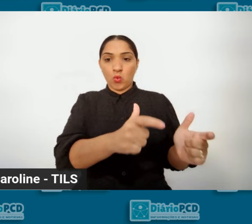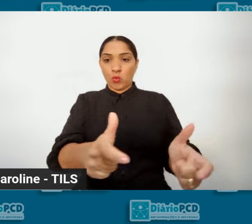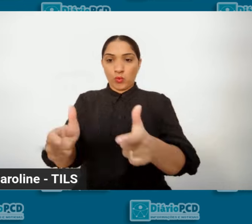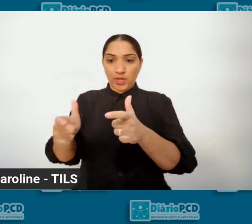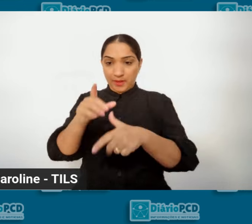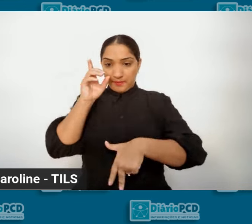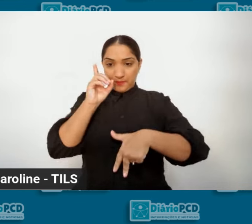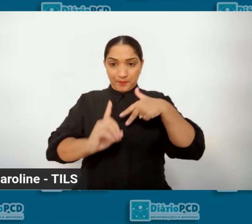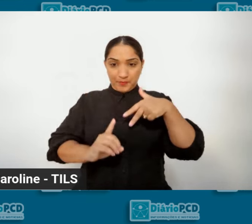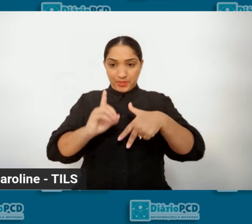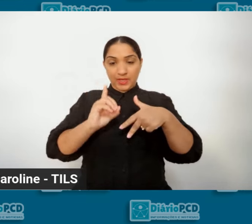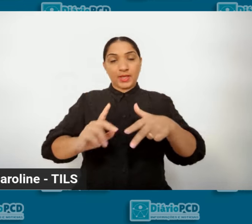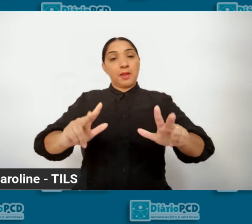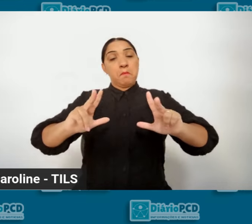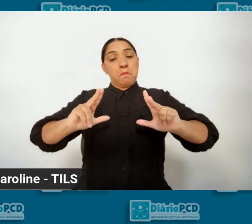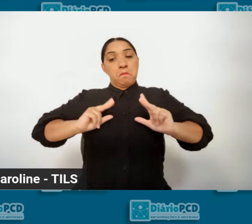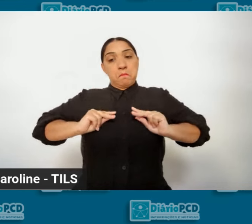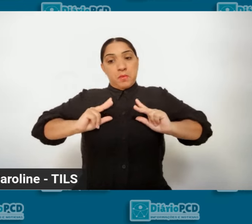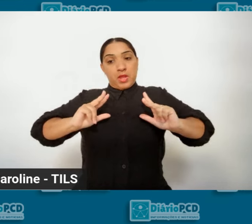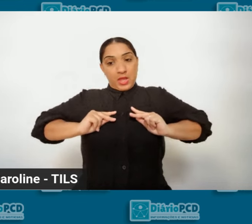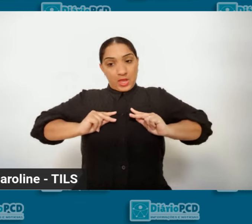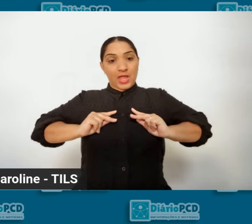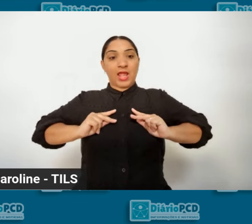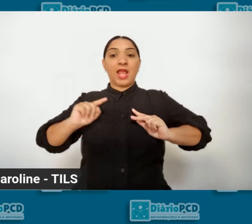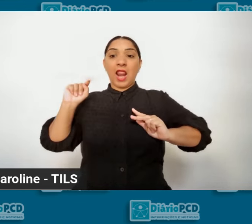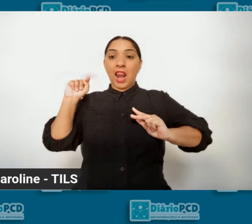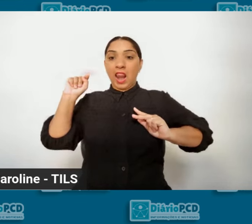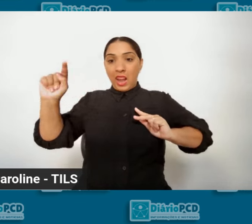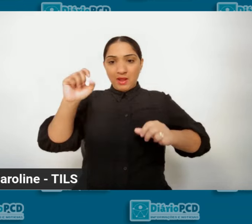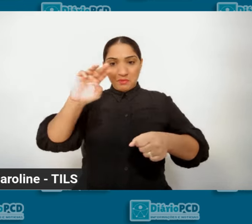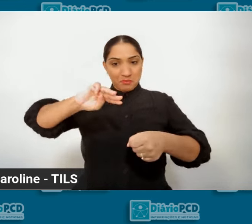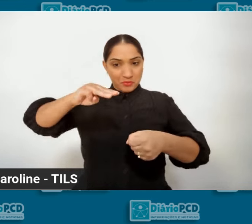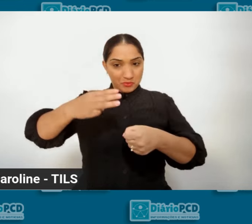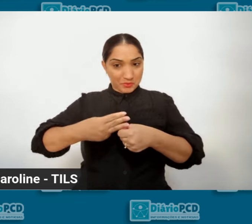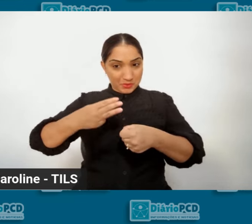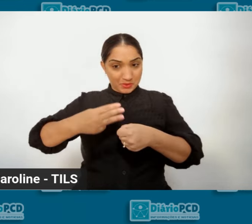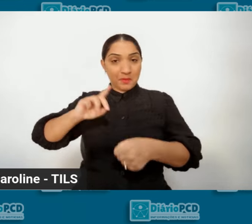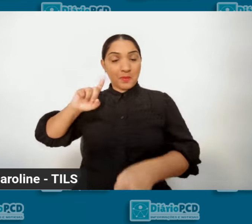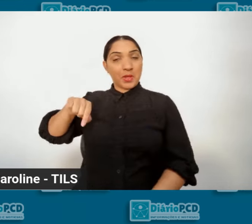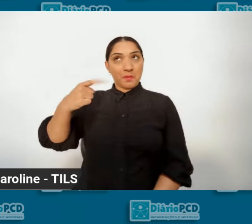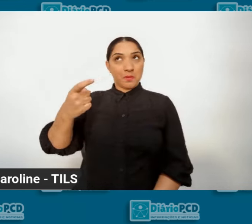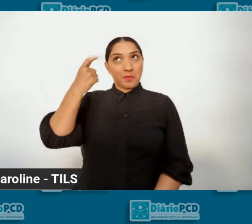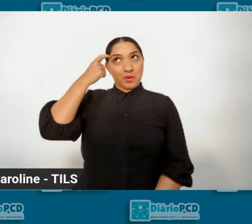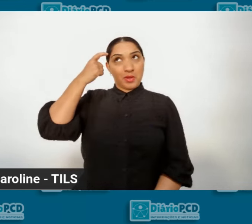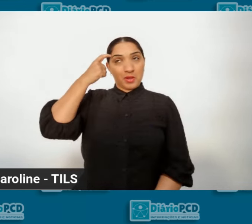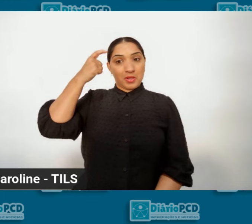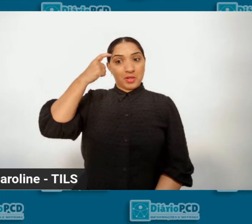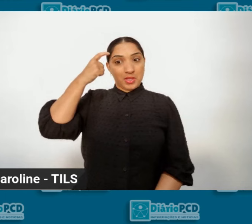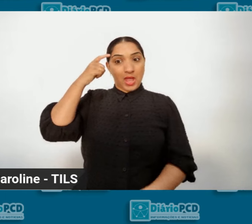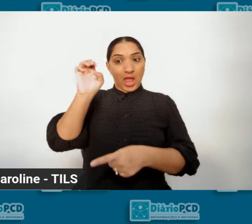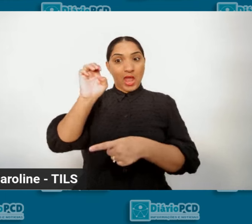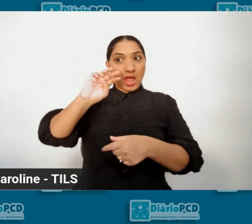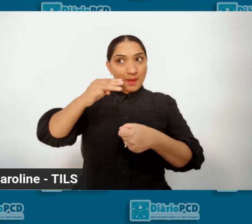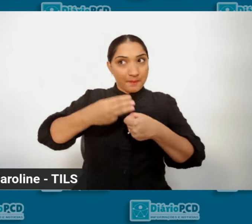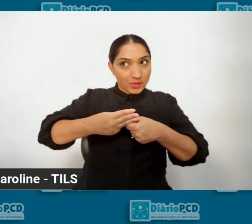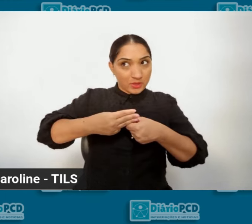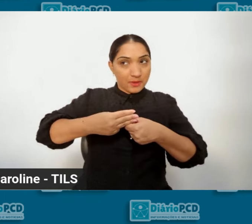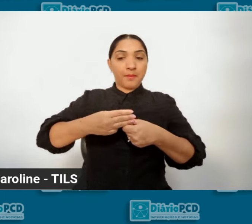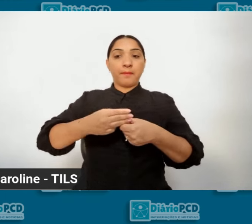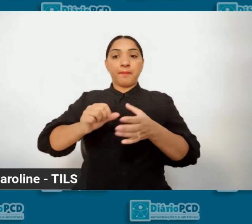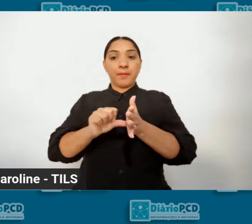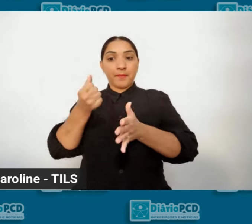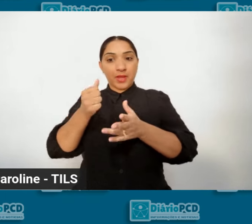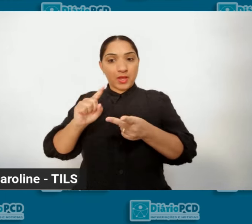deficiência merecem ocupar lá nos municípios, para depois pensarmos em Estado e depois pensarmos em todo o